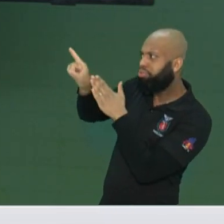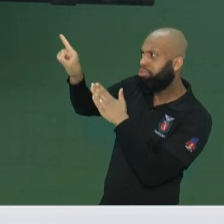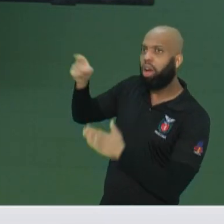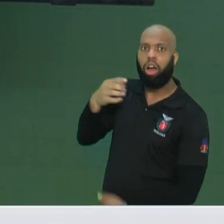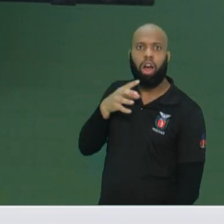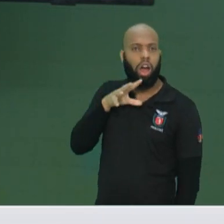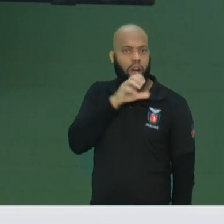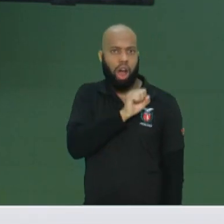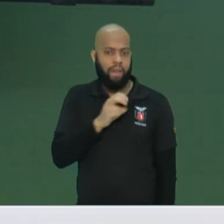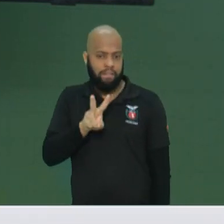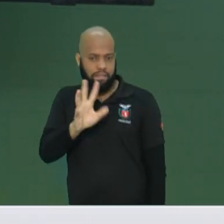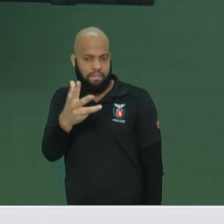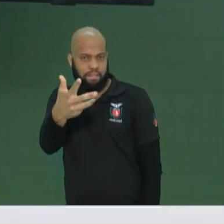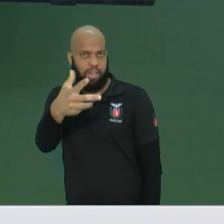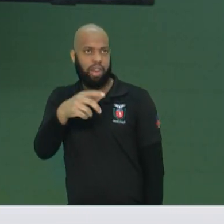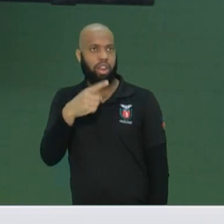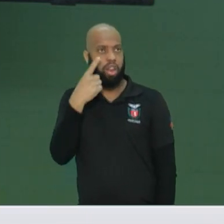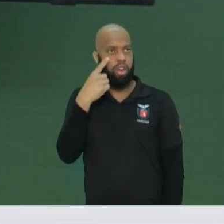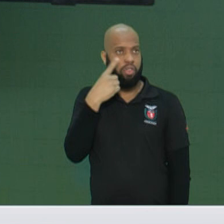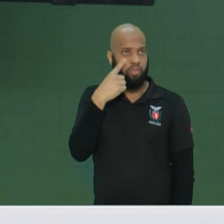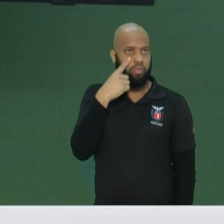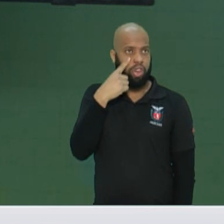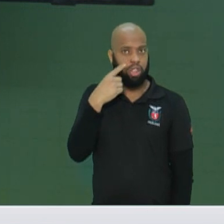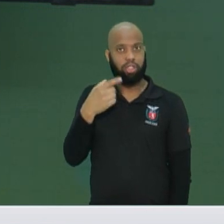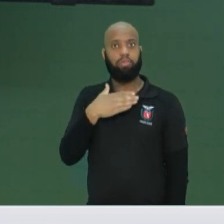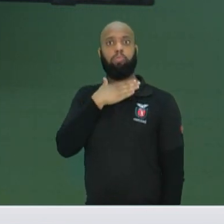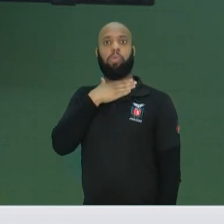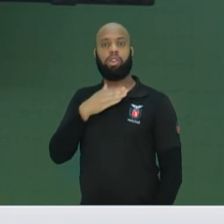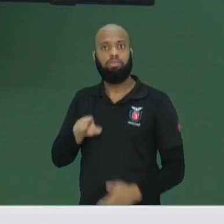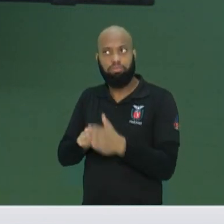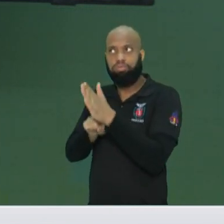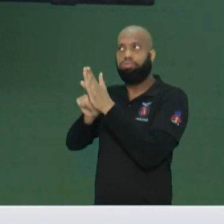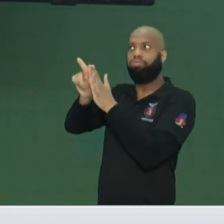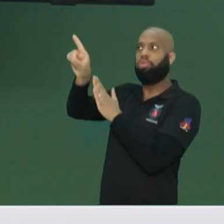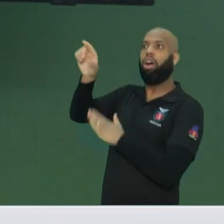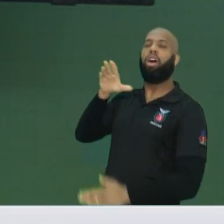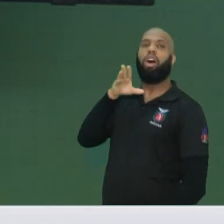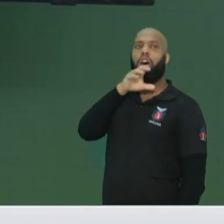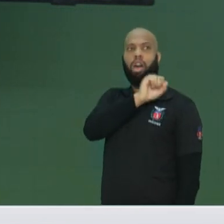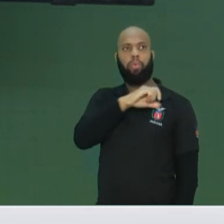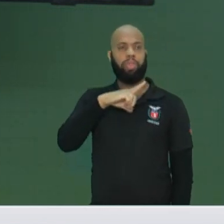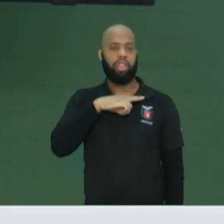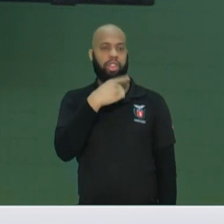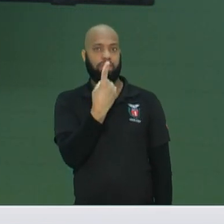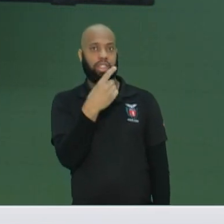rápida, ó. 2020, fevereiro, março já está lá, olha como sobe.